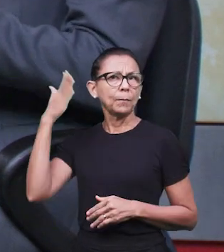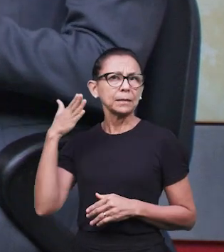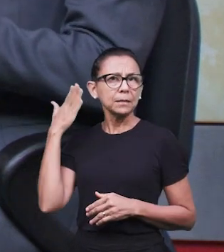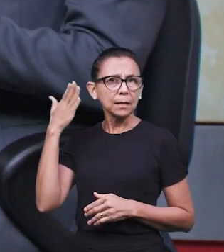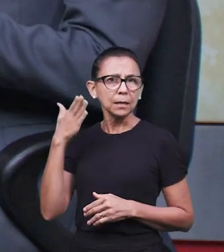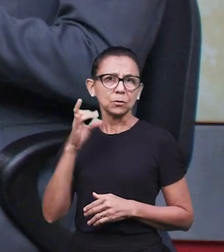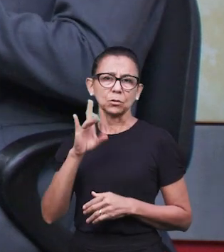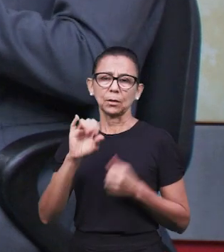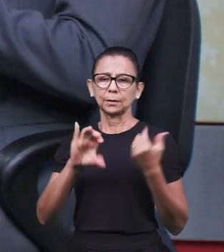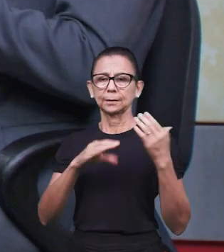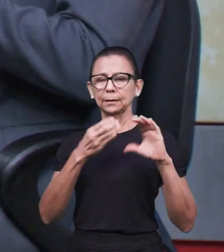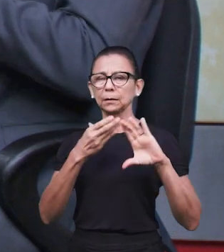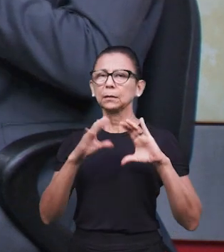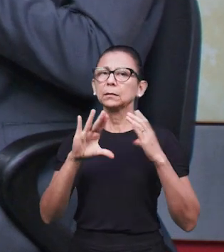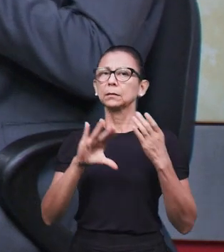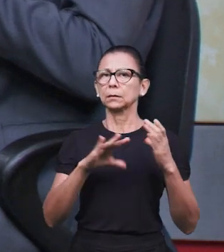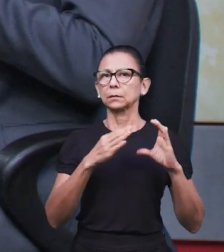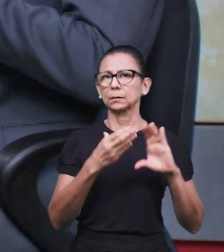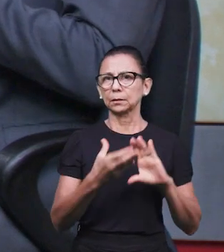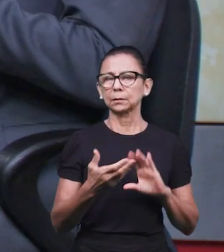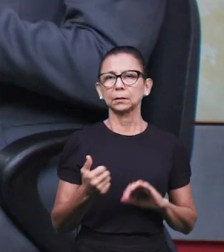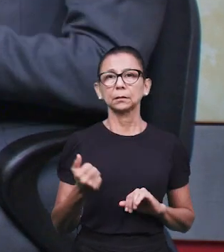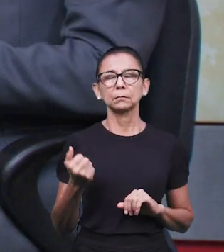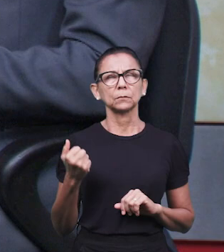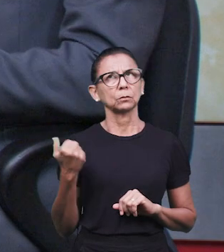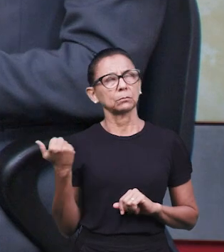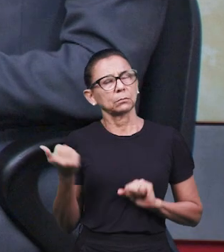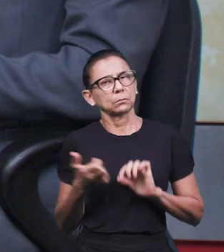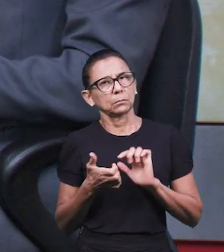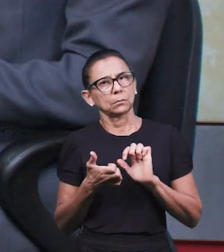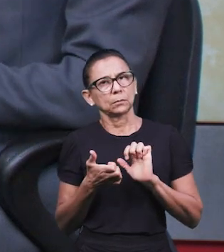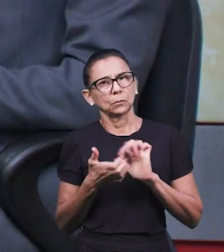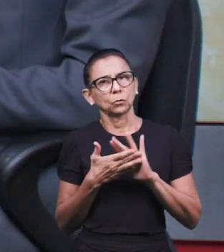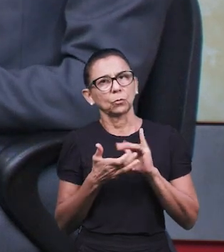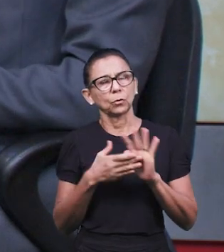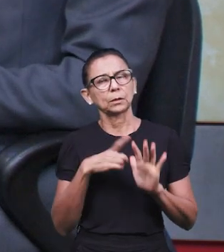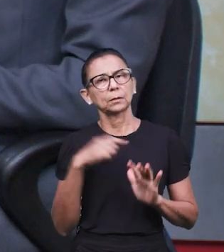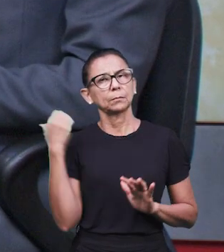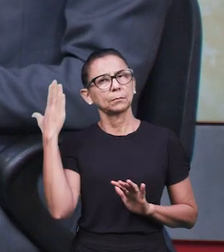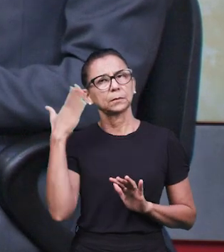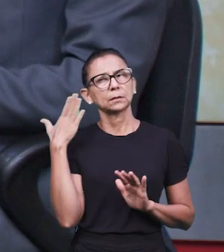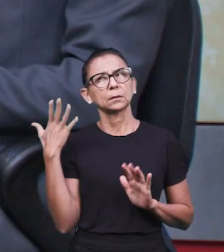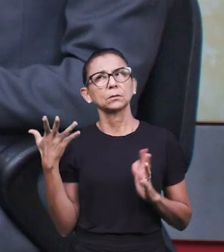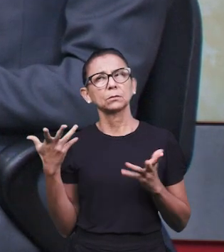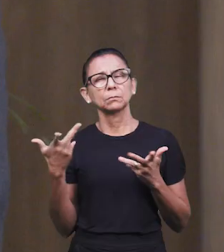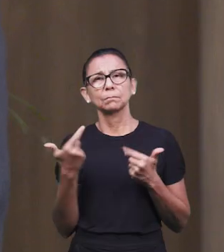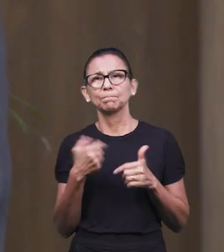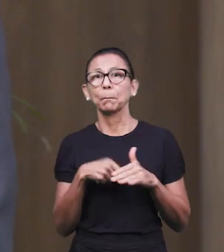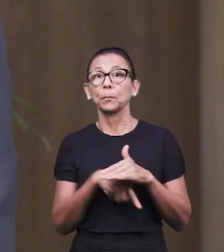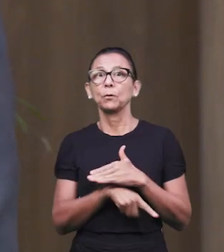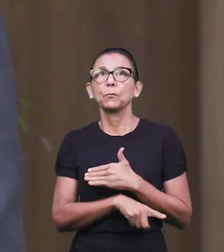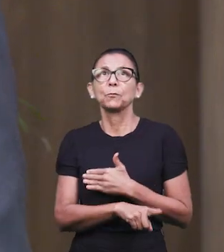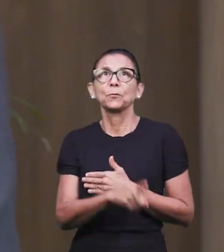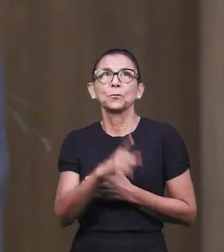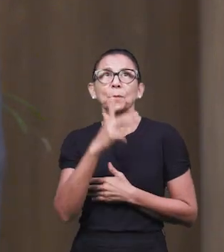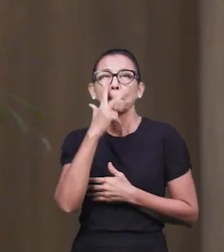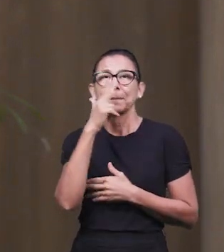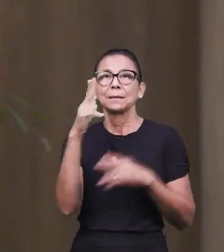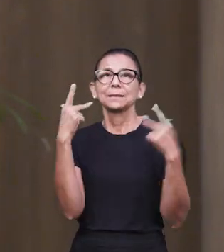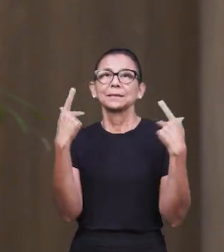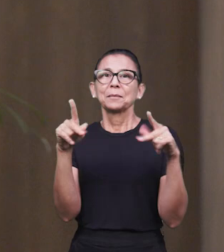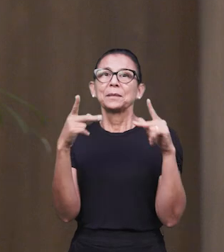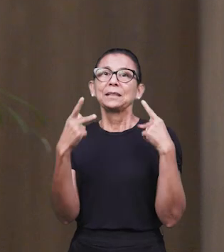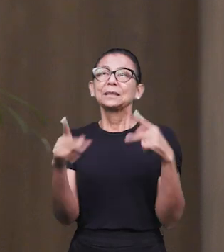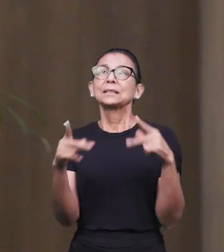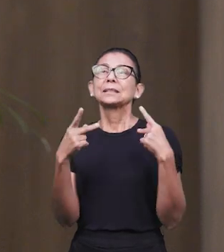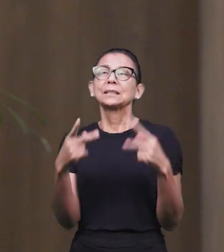prega cantando. Tem louvores que têm mensagens extraordinárias, tem louvores que são de uma profundidade. Na verdade, você está pregando